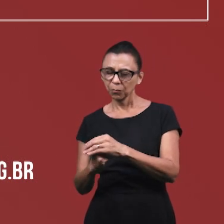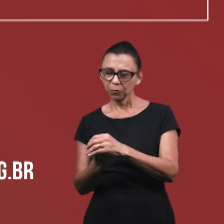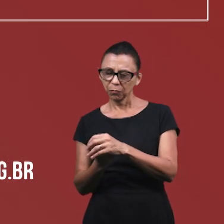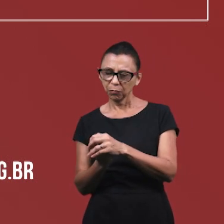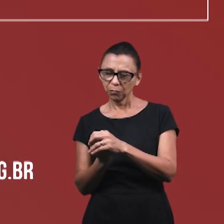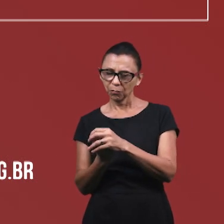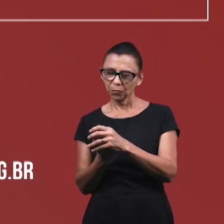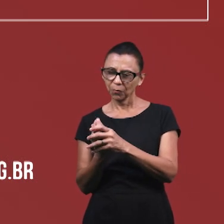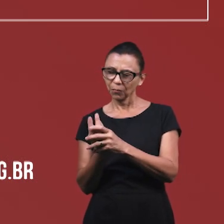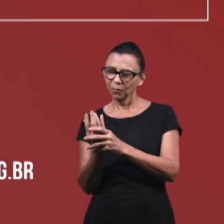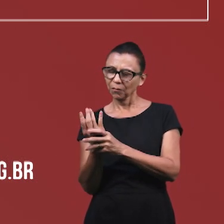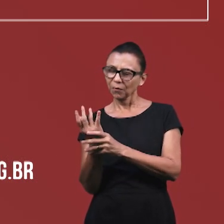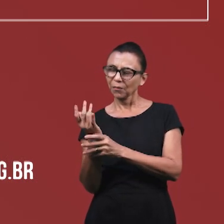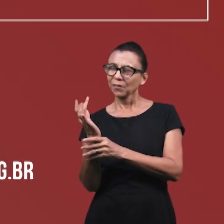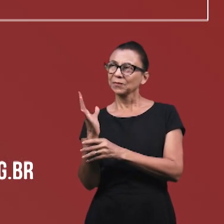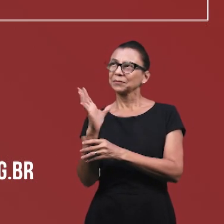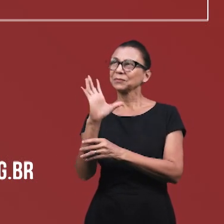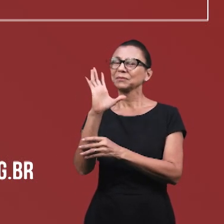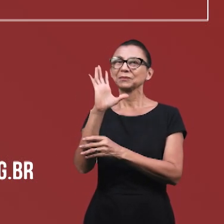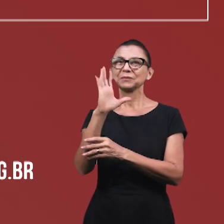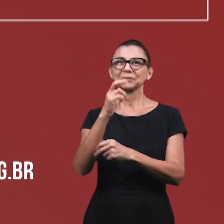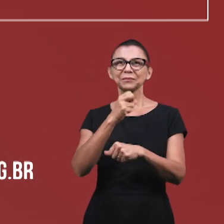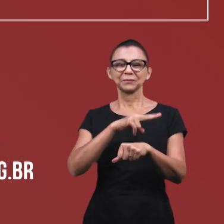em teu